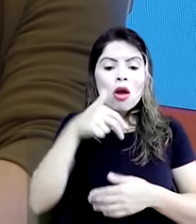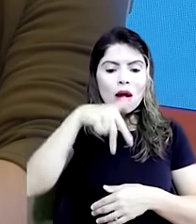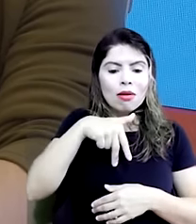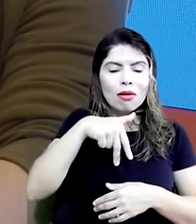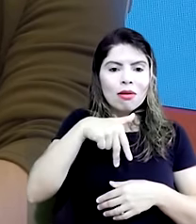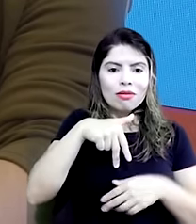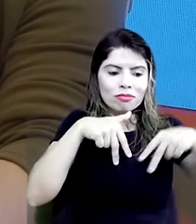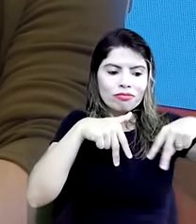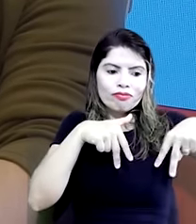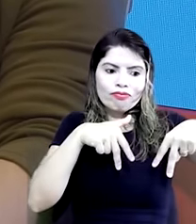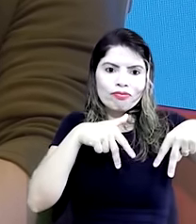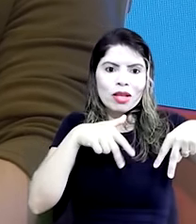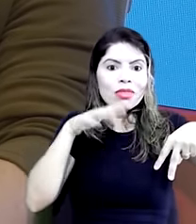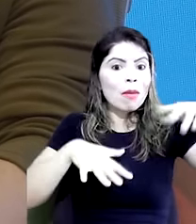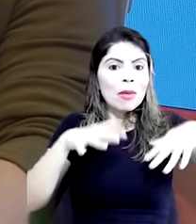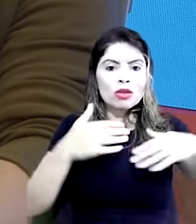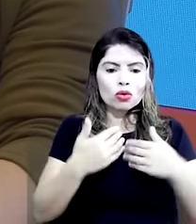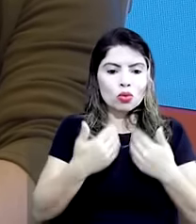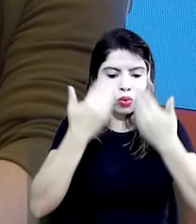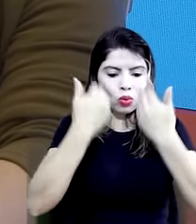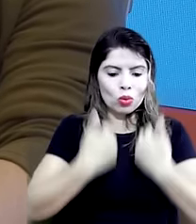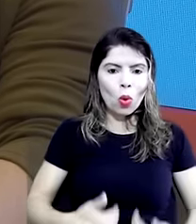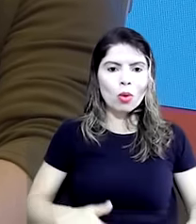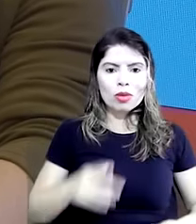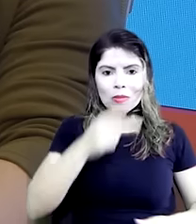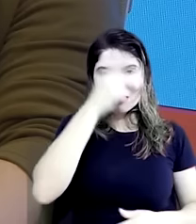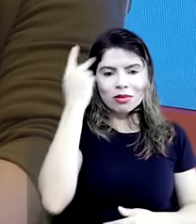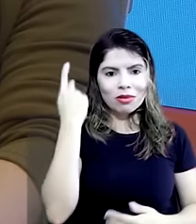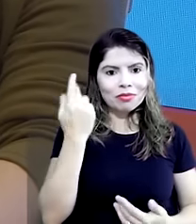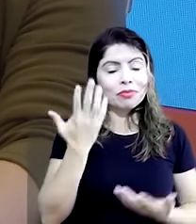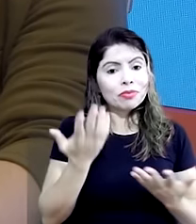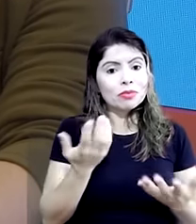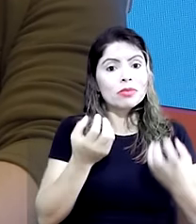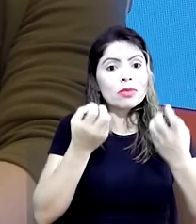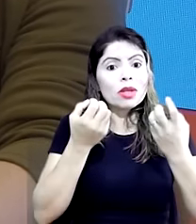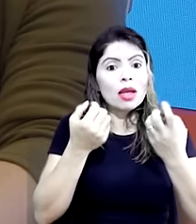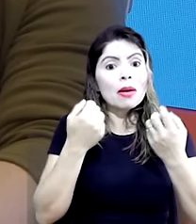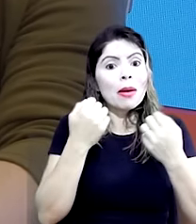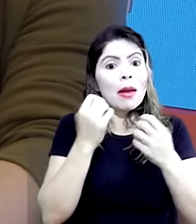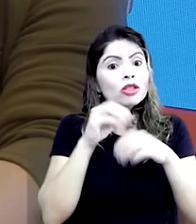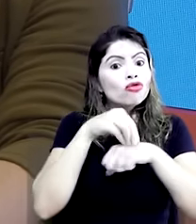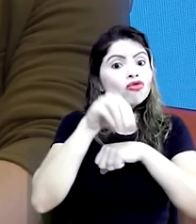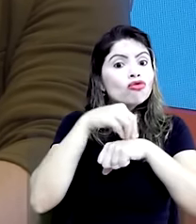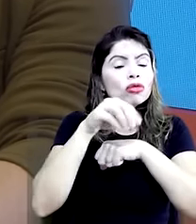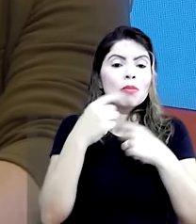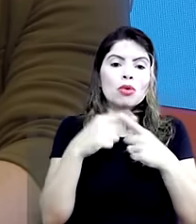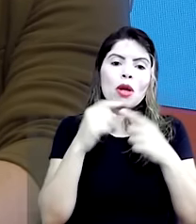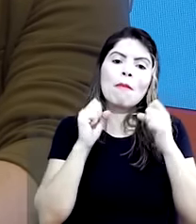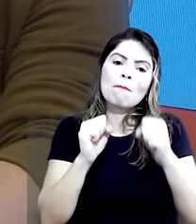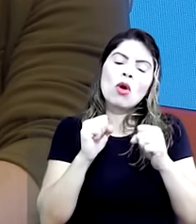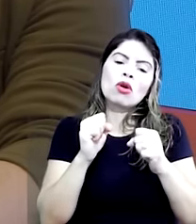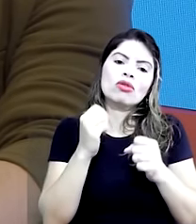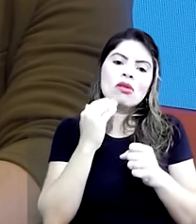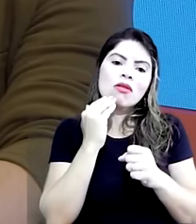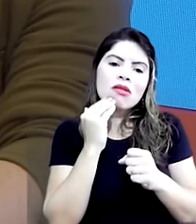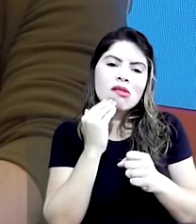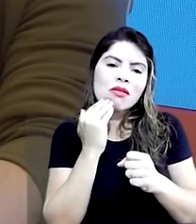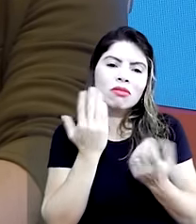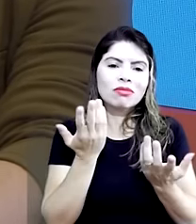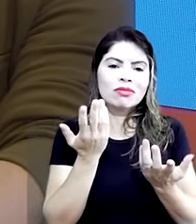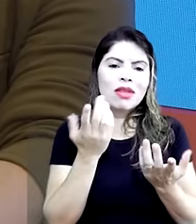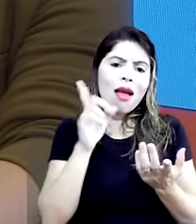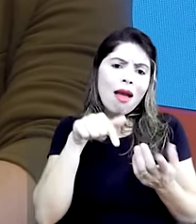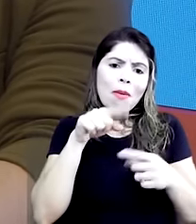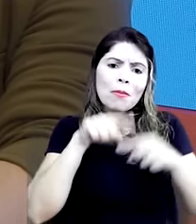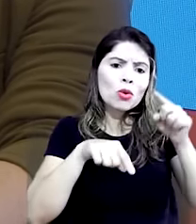pode distorcer inclusive um produto eu tô falando de pessoas mas também pode pode distorcer um produto E aí quando a gente fala vamos